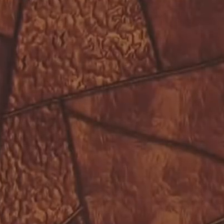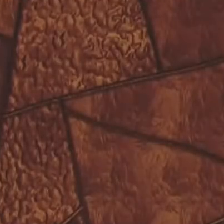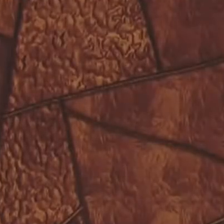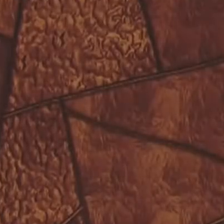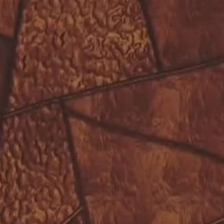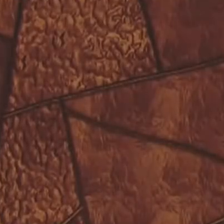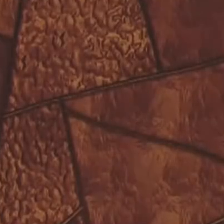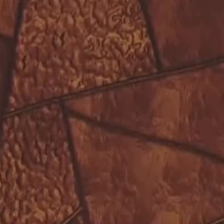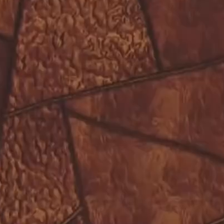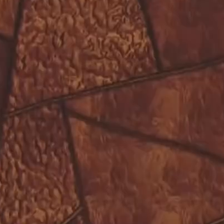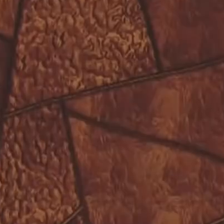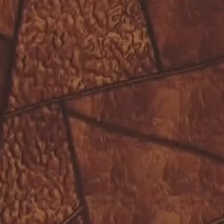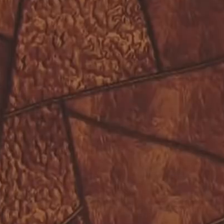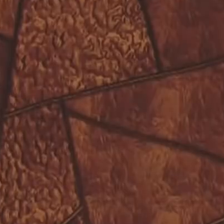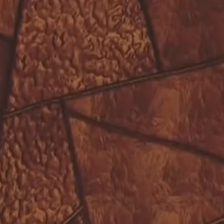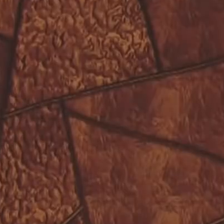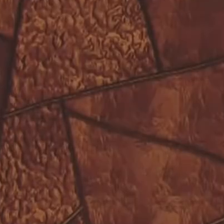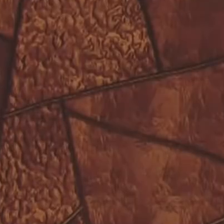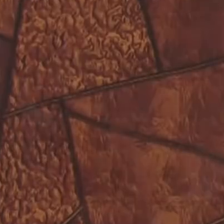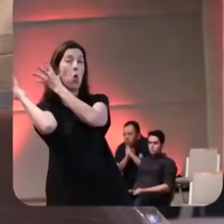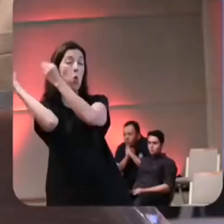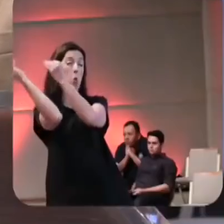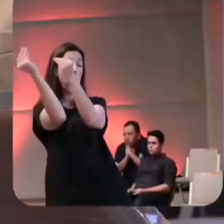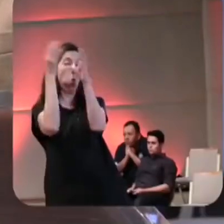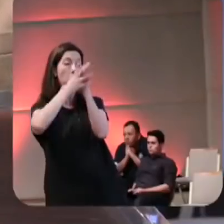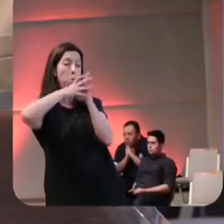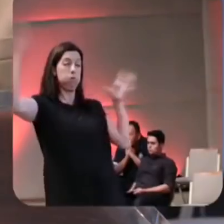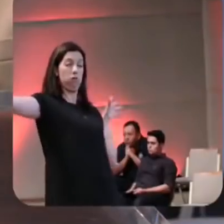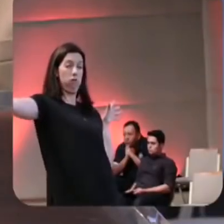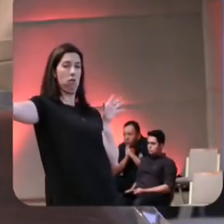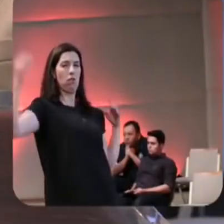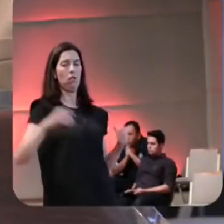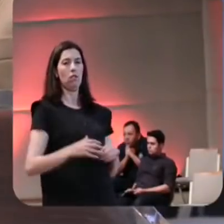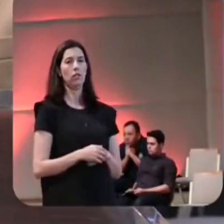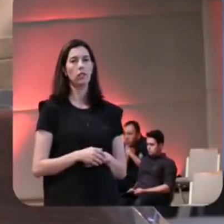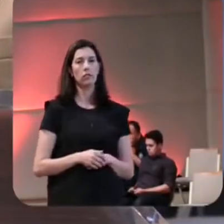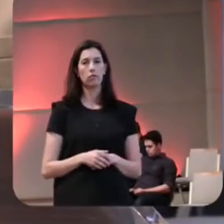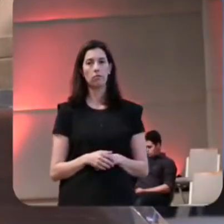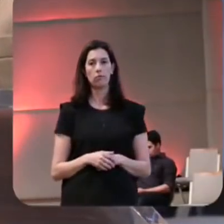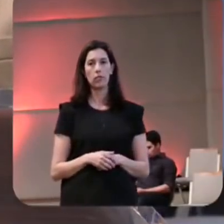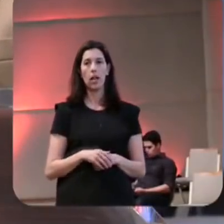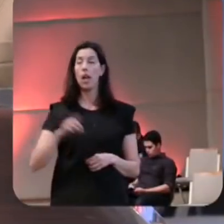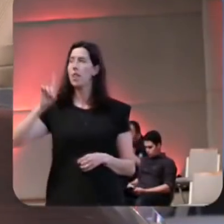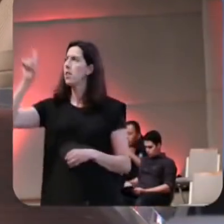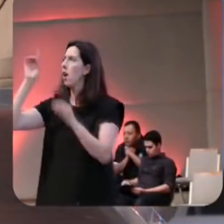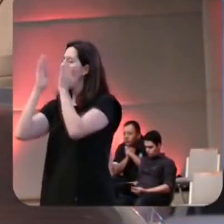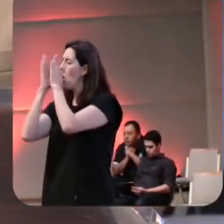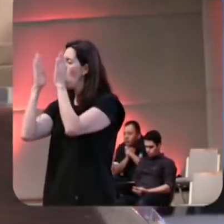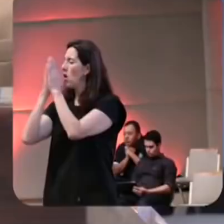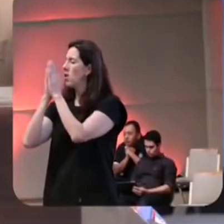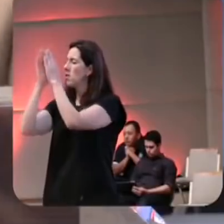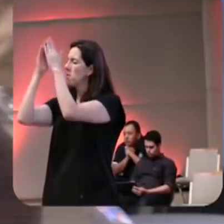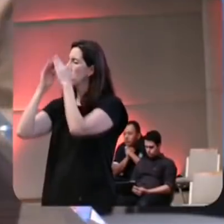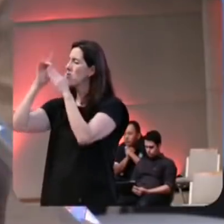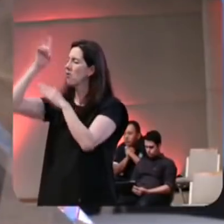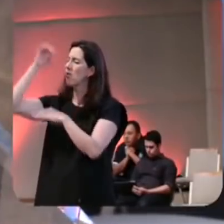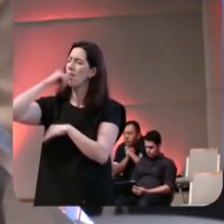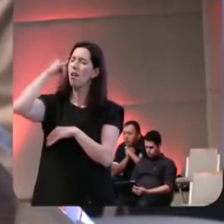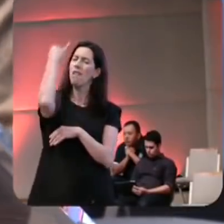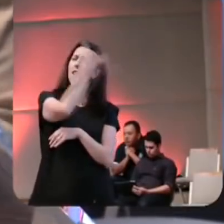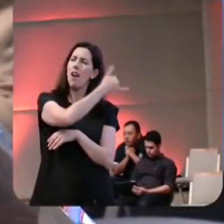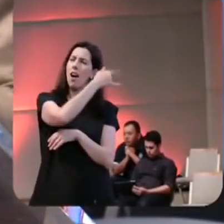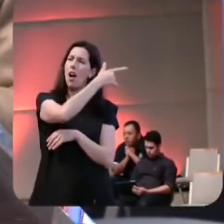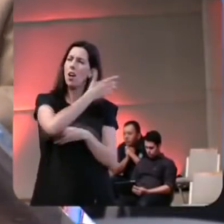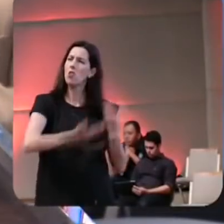orou, Senhor, abre os olhos dele para que veja. Outra lição que nós podemos aprender com esse texto é